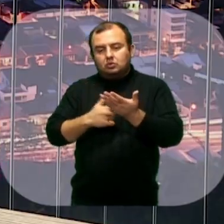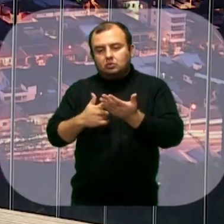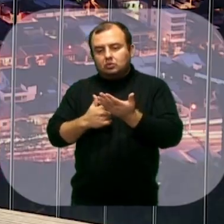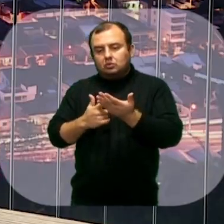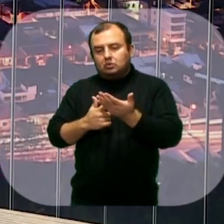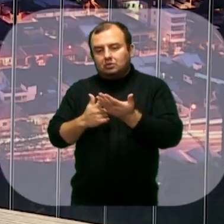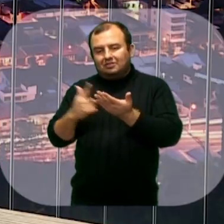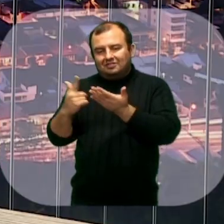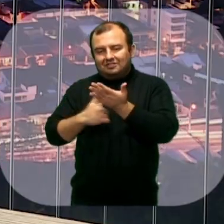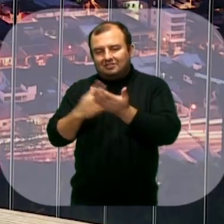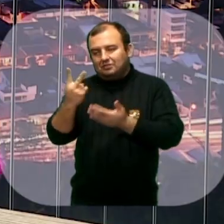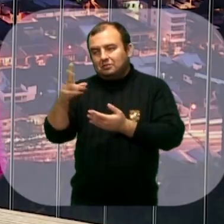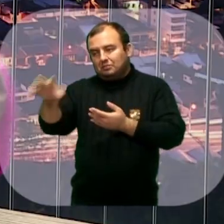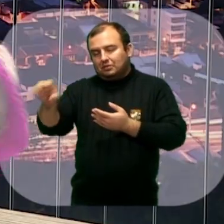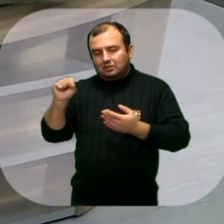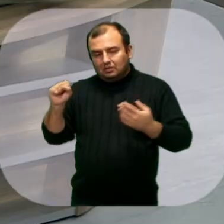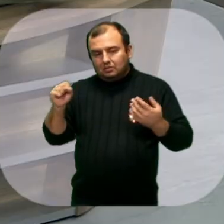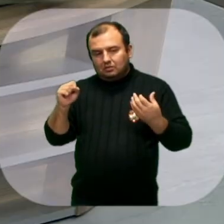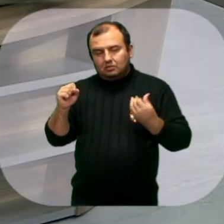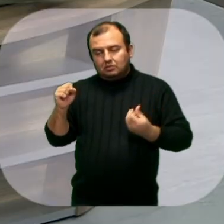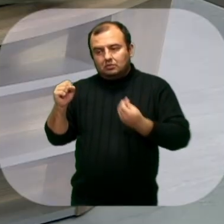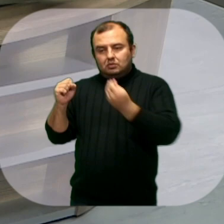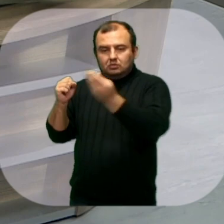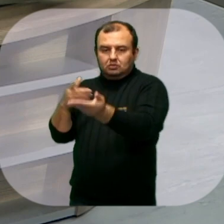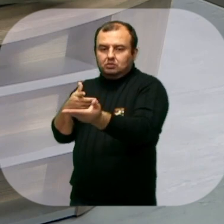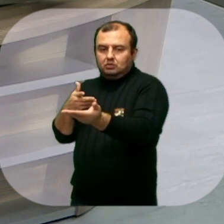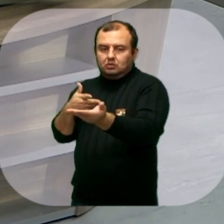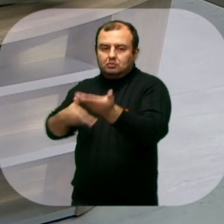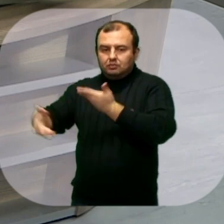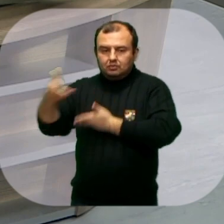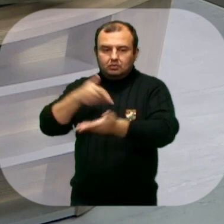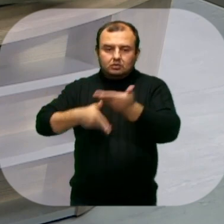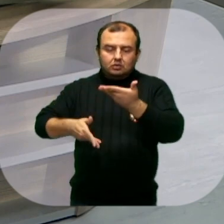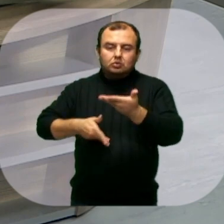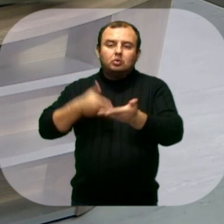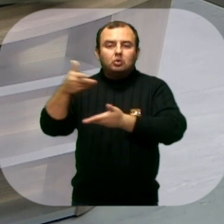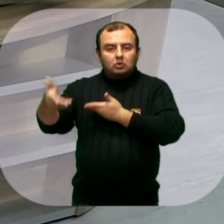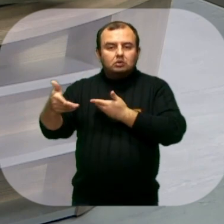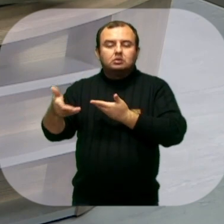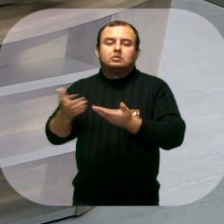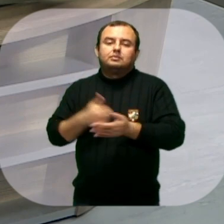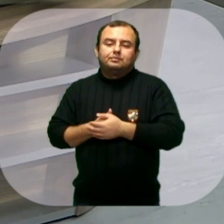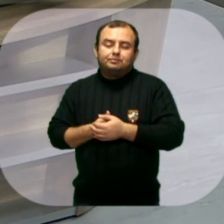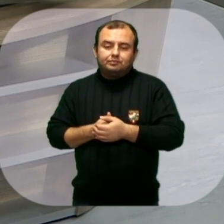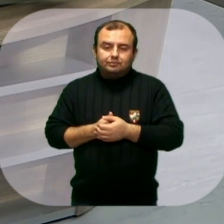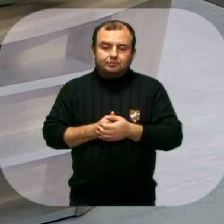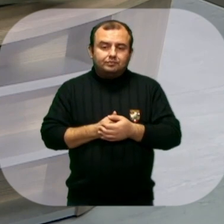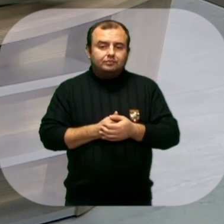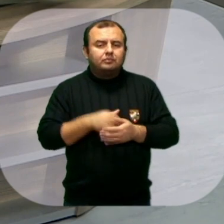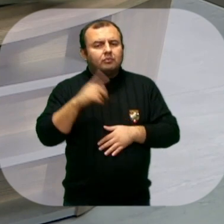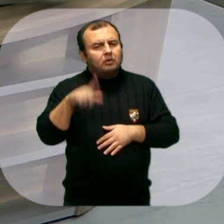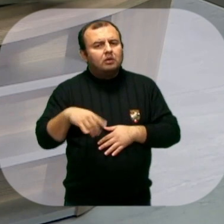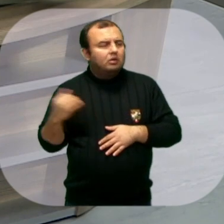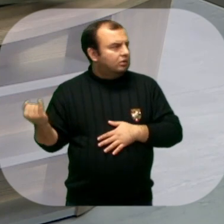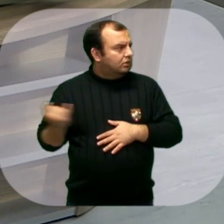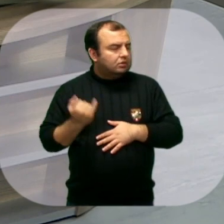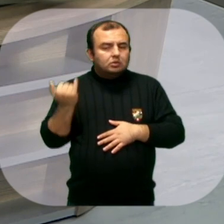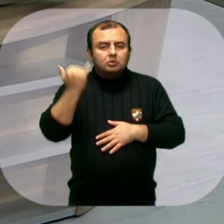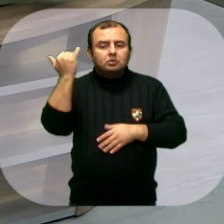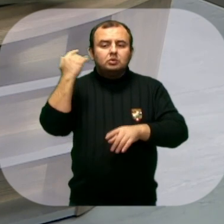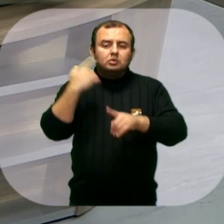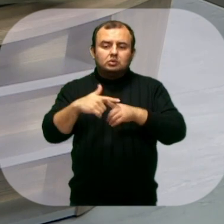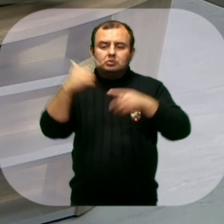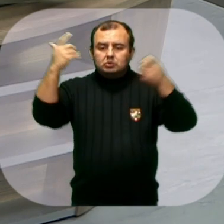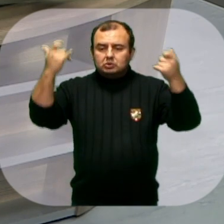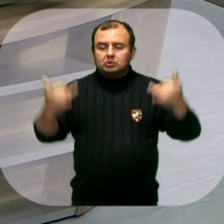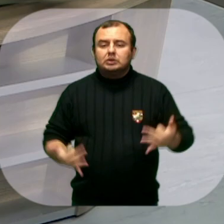deixamos 6. Quer dizer, para fazer essa troca exatamente, isso. né? Como é que está funcionando? É importante